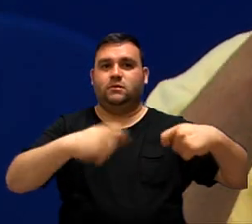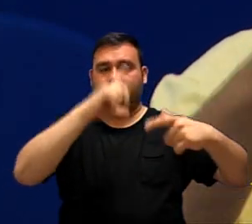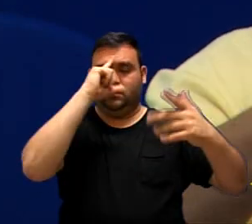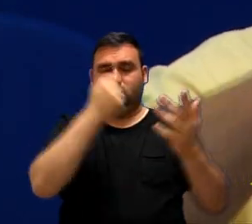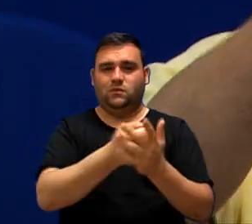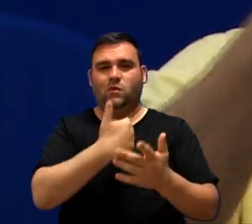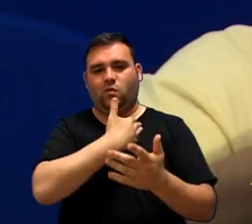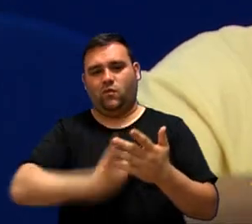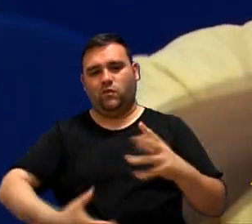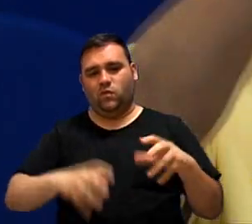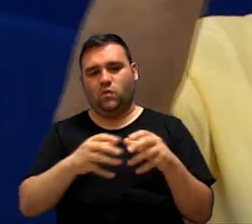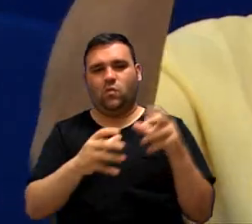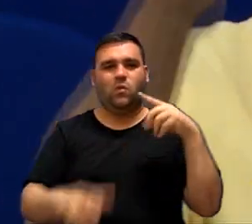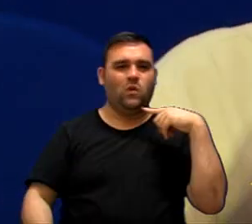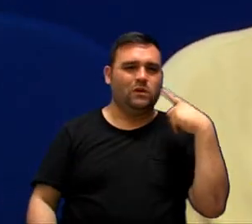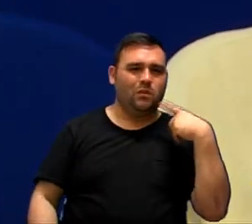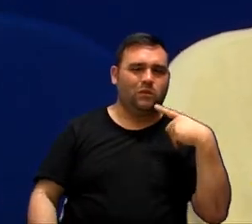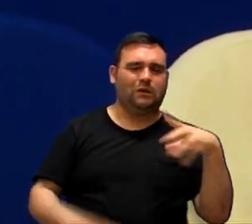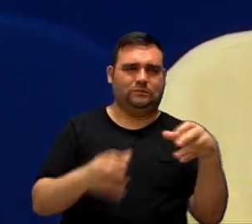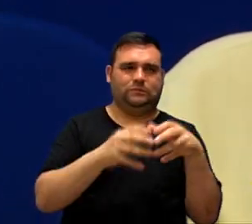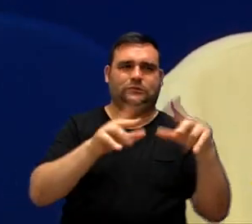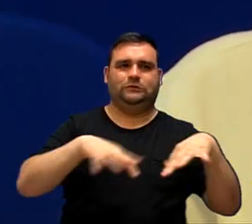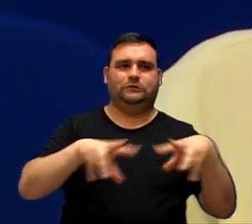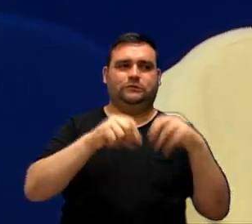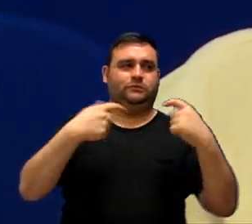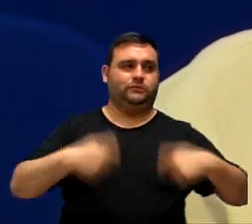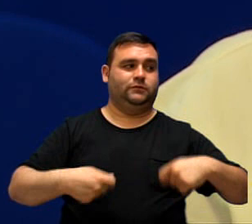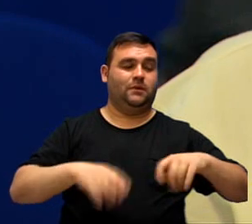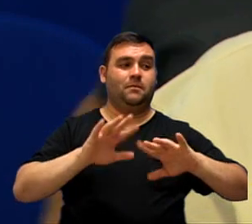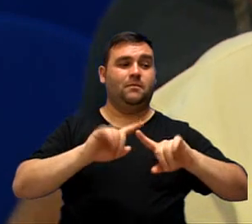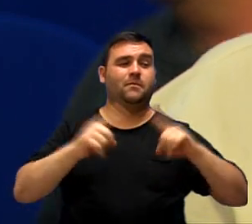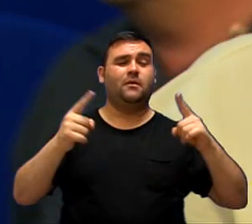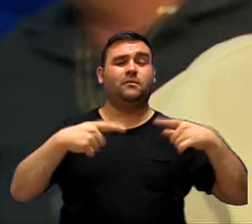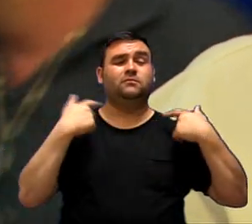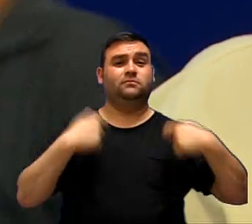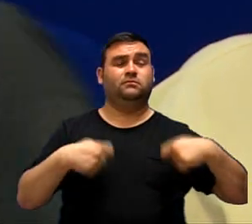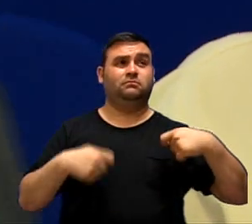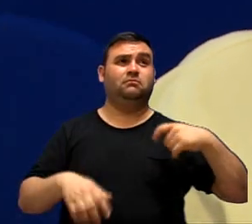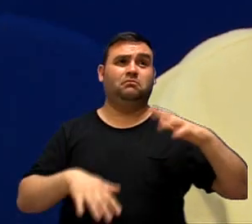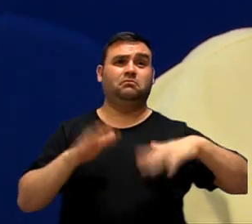entre governadores, deputados e essa gente toda. Mas seria